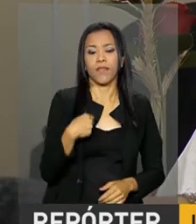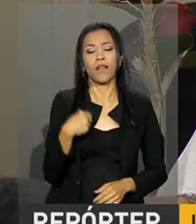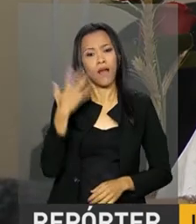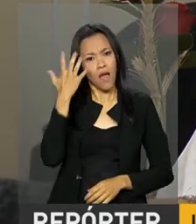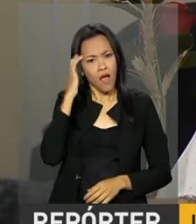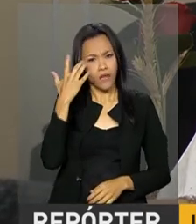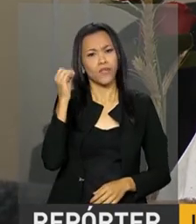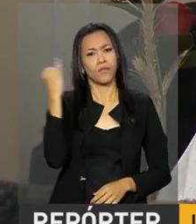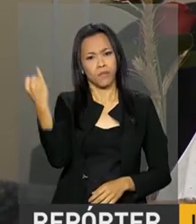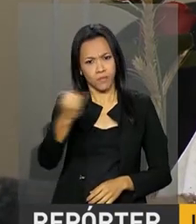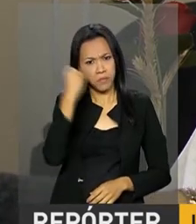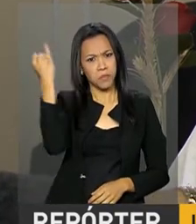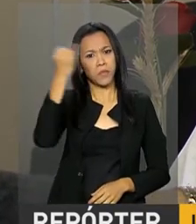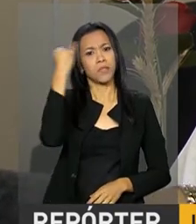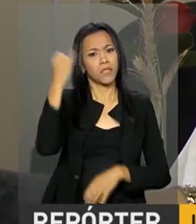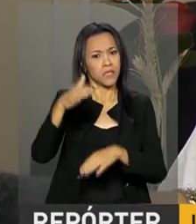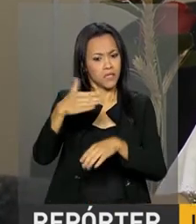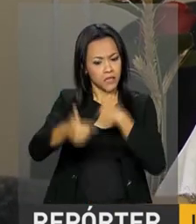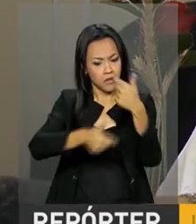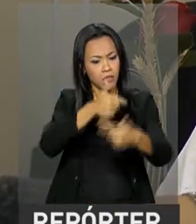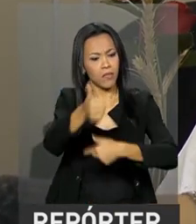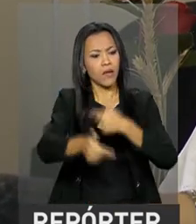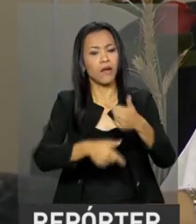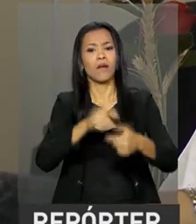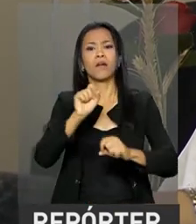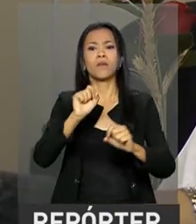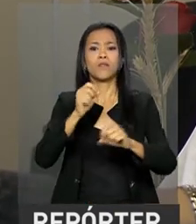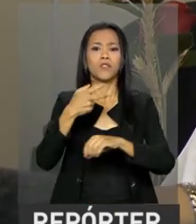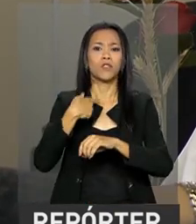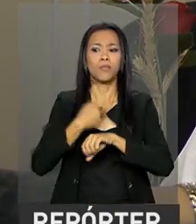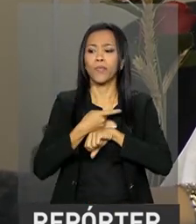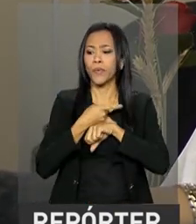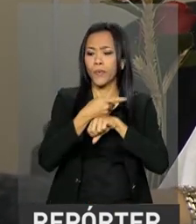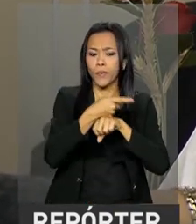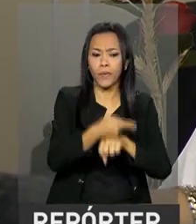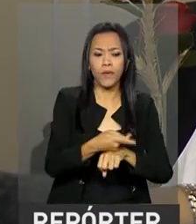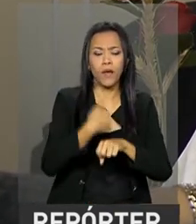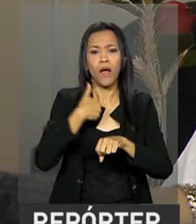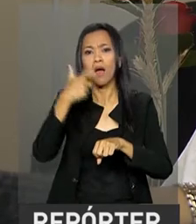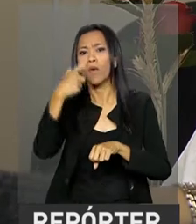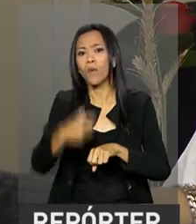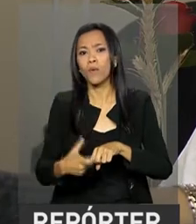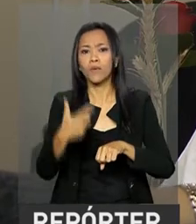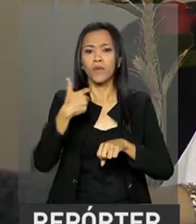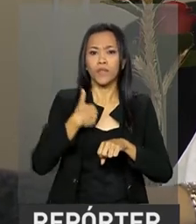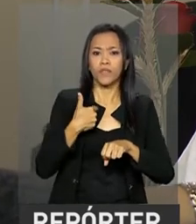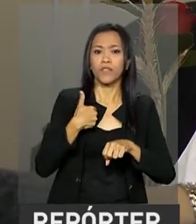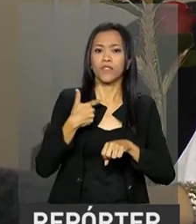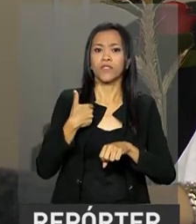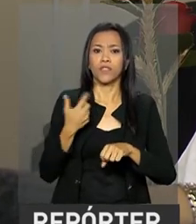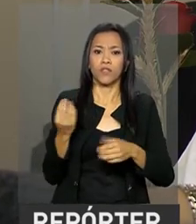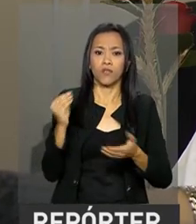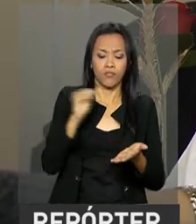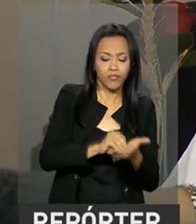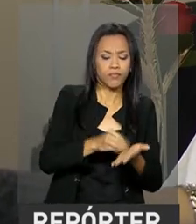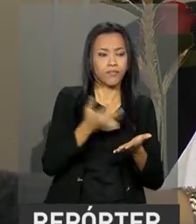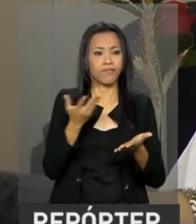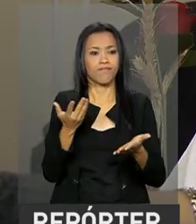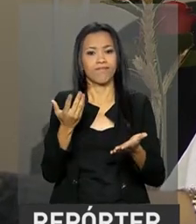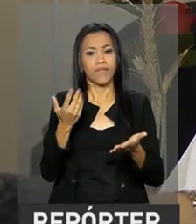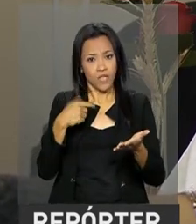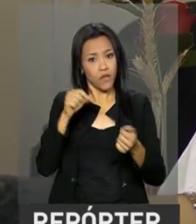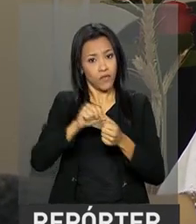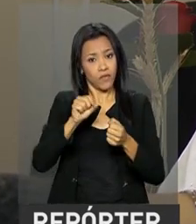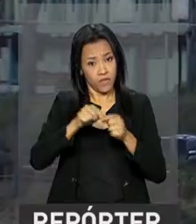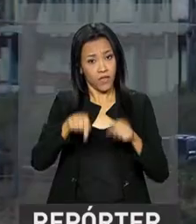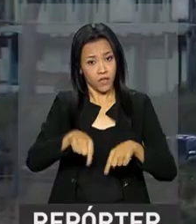né, essa atitude de procurar encontrar onde que era meu... que tinha feito esse documento, era muito tempo, e eu fiz aqui,